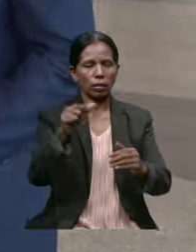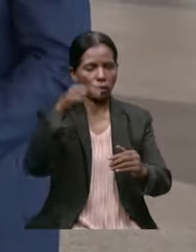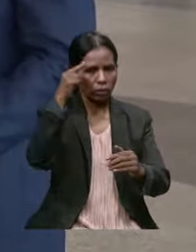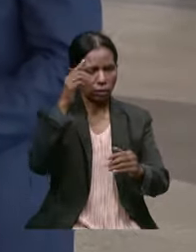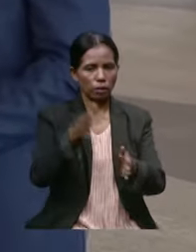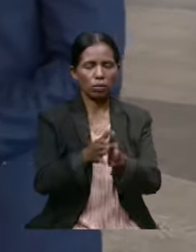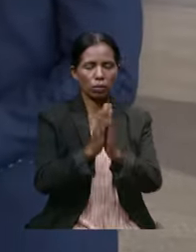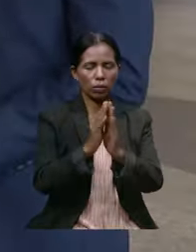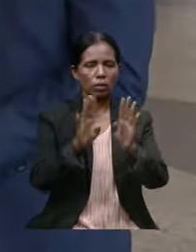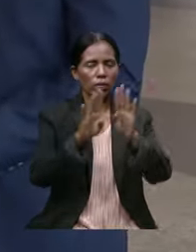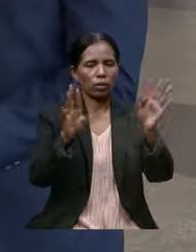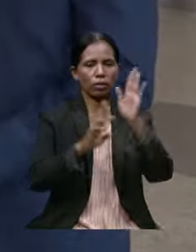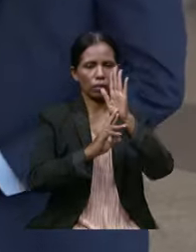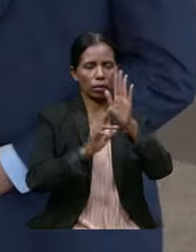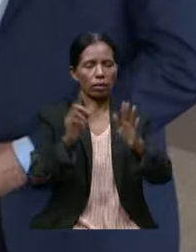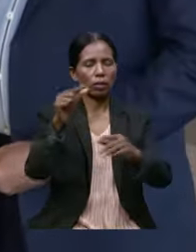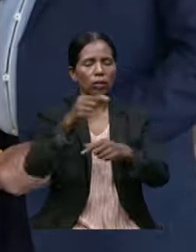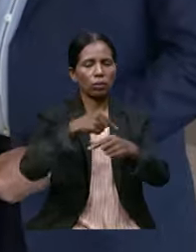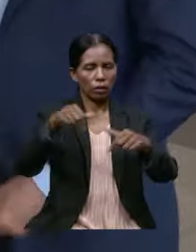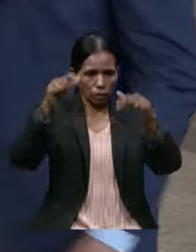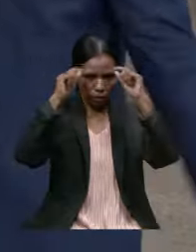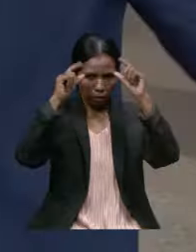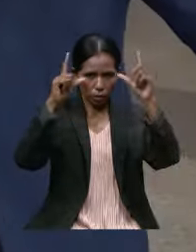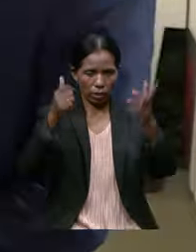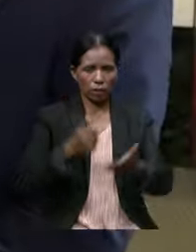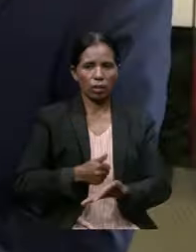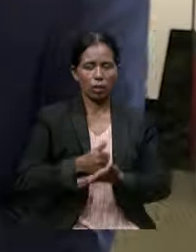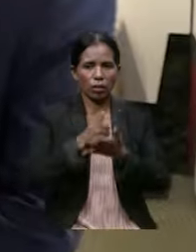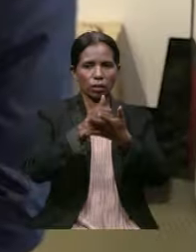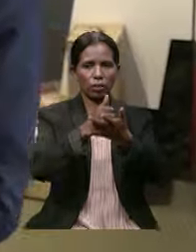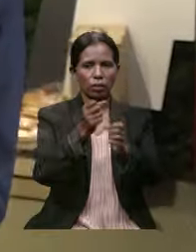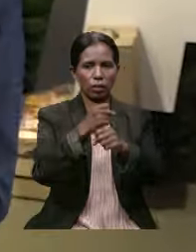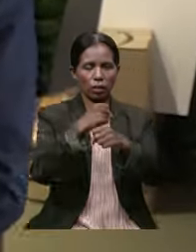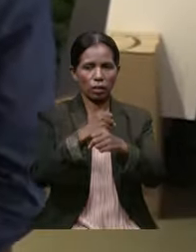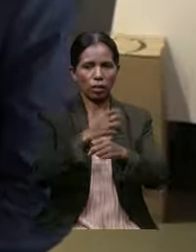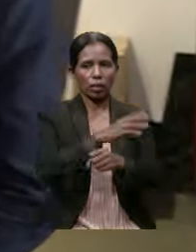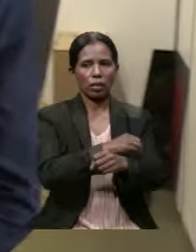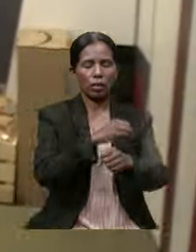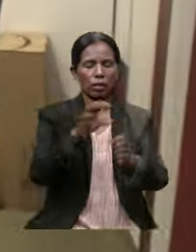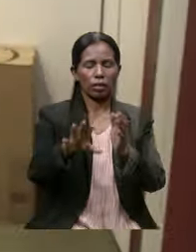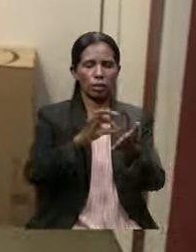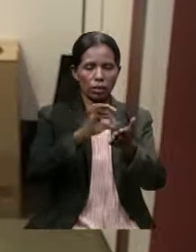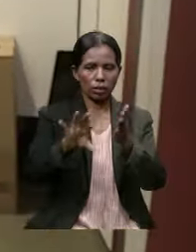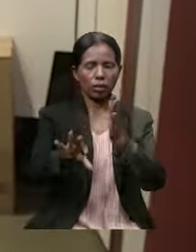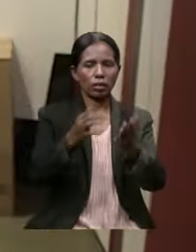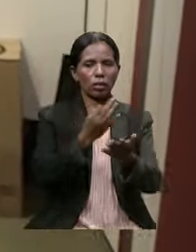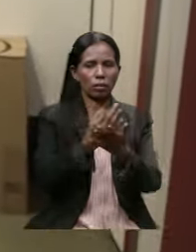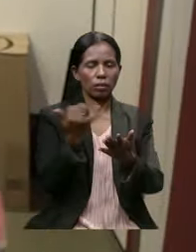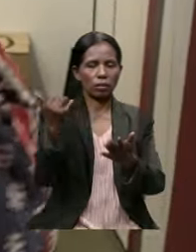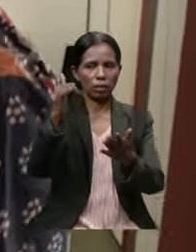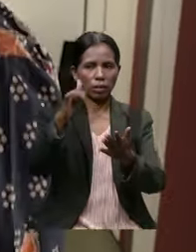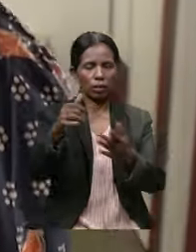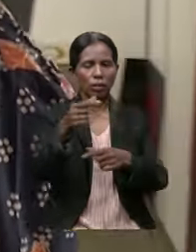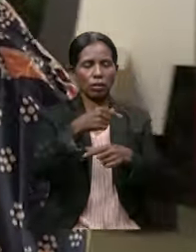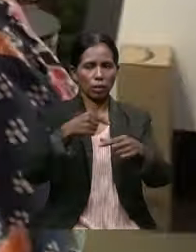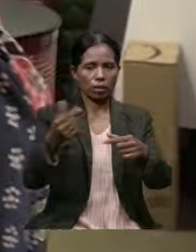husu atu loke reprezentasaun Google e Timor-Leste, hodi ajuda content creator hodi resista no hetan lucro husi sira nia